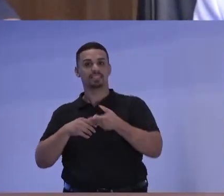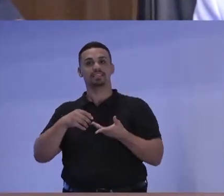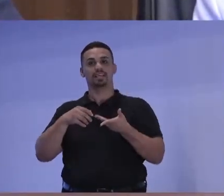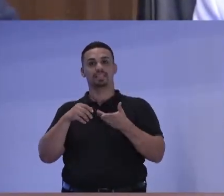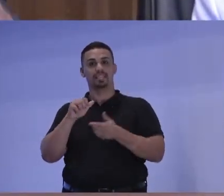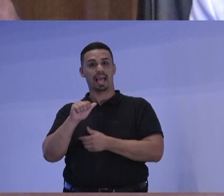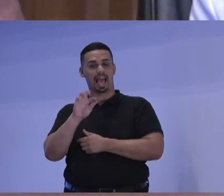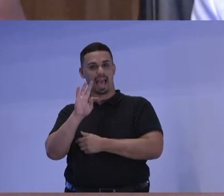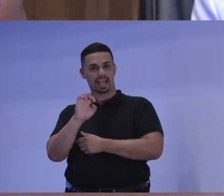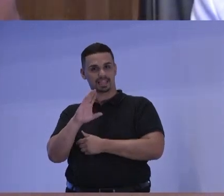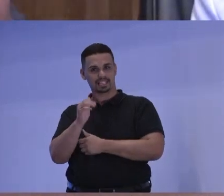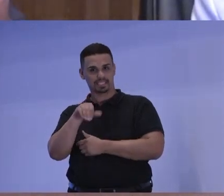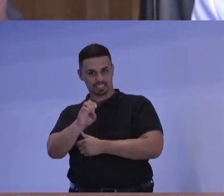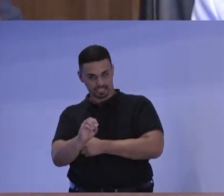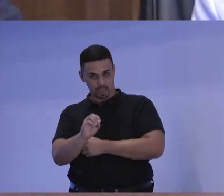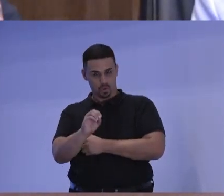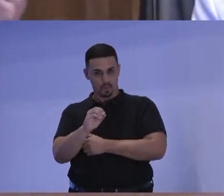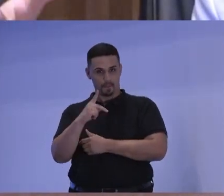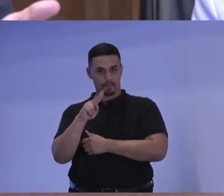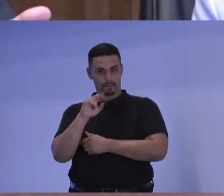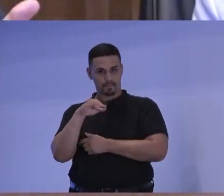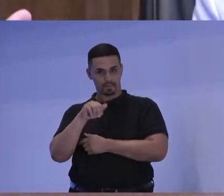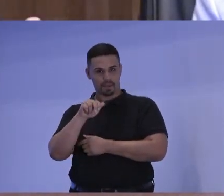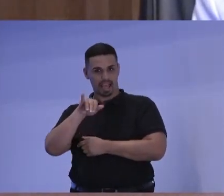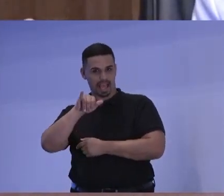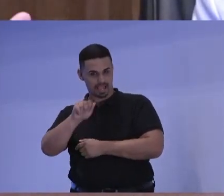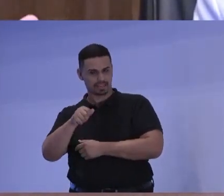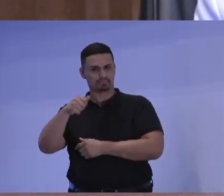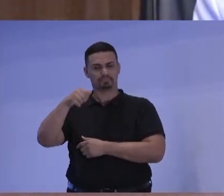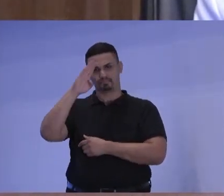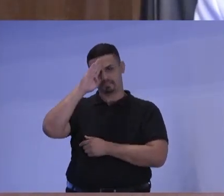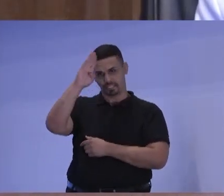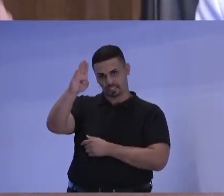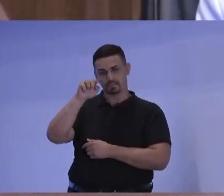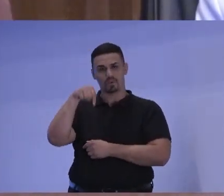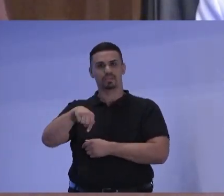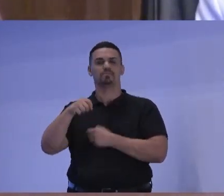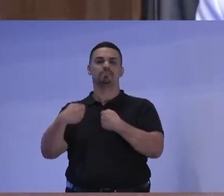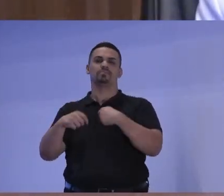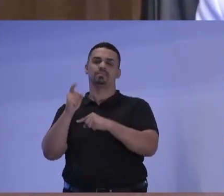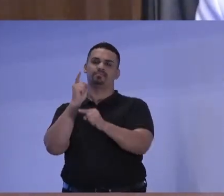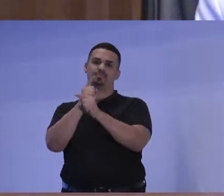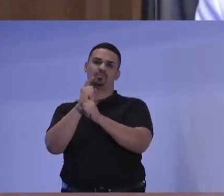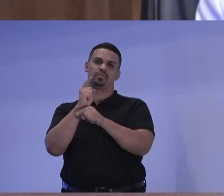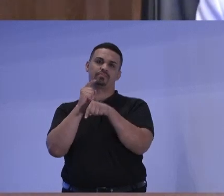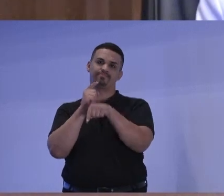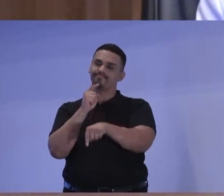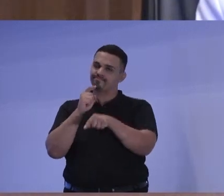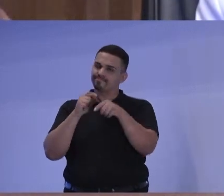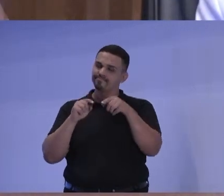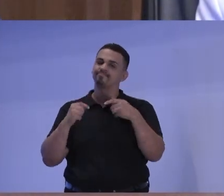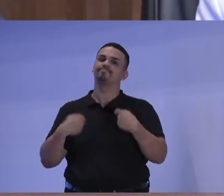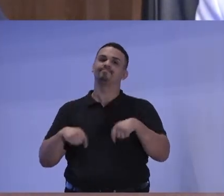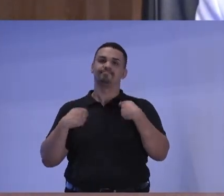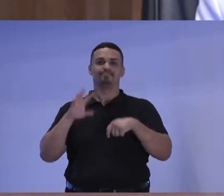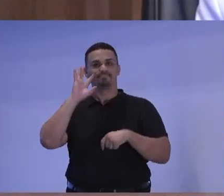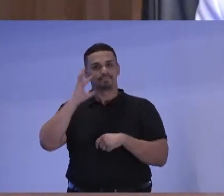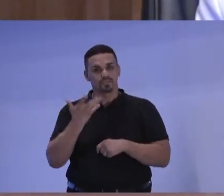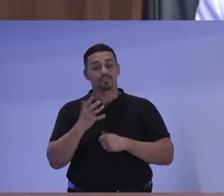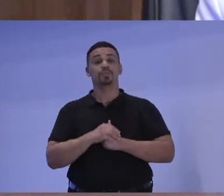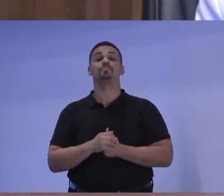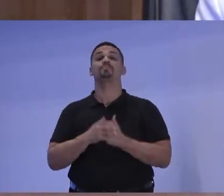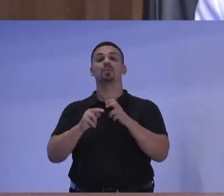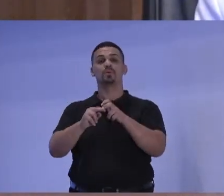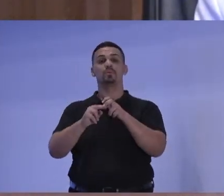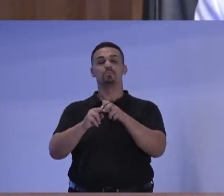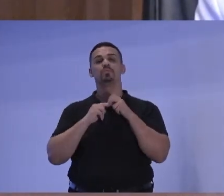mais enraizado na sociedade, pela quantidade de unidades, são 175, né, unidades básicas de saúde espalhadas, então a